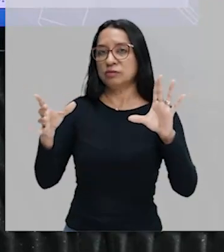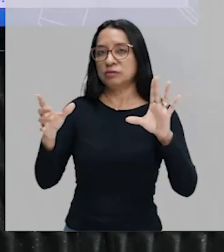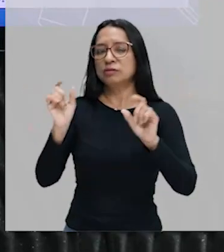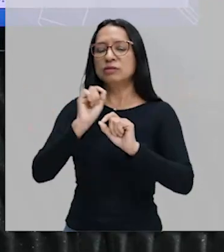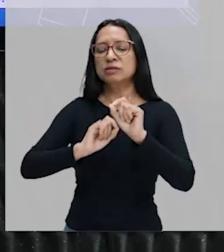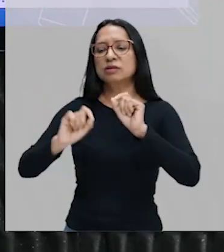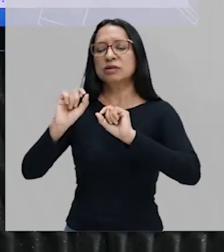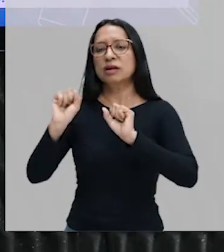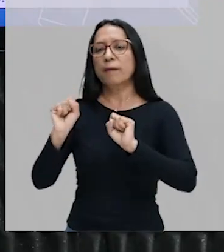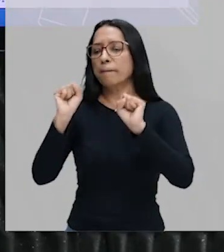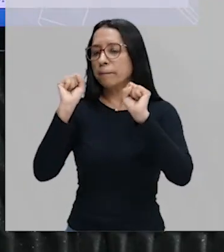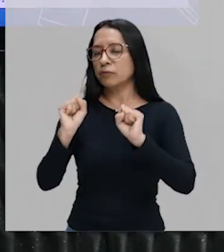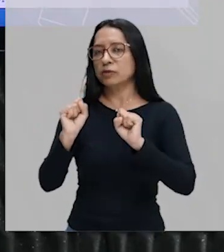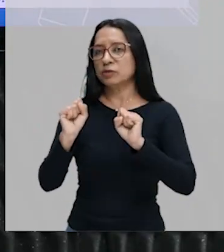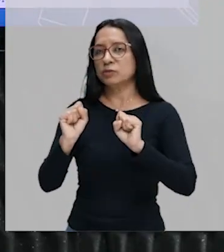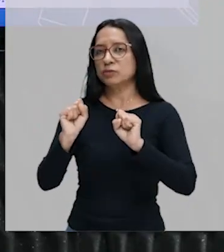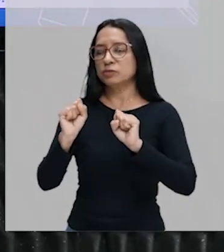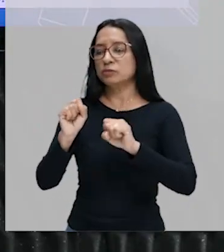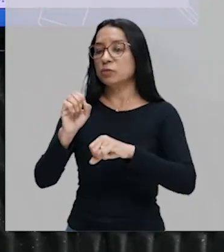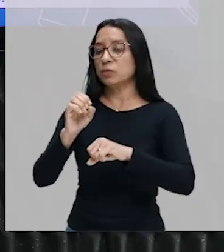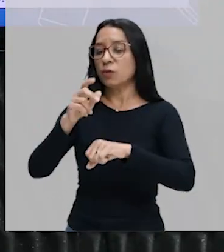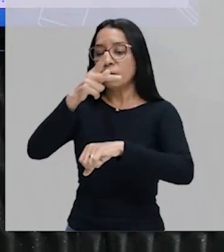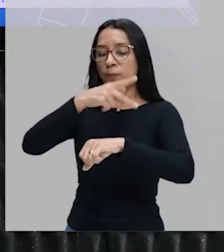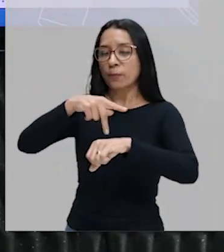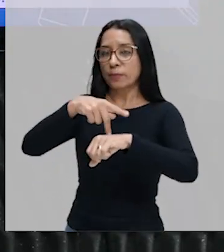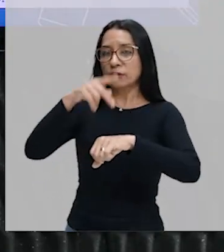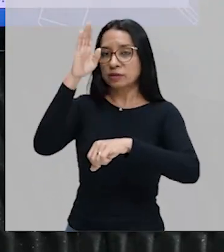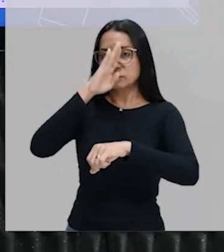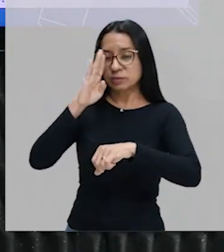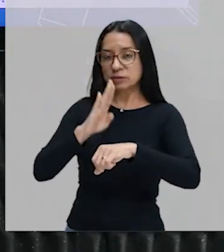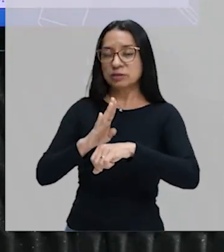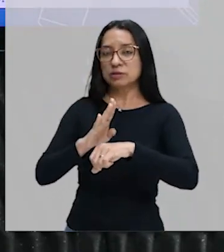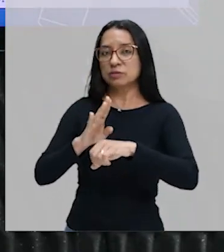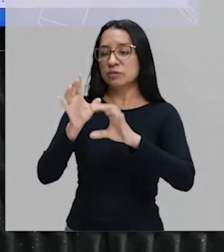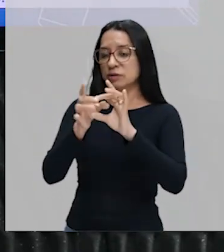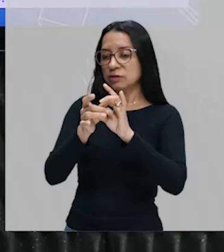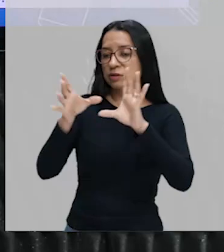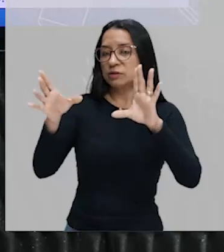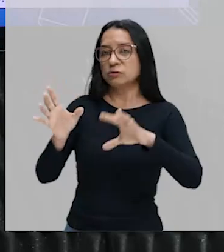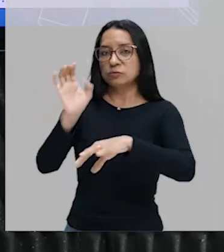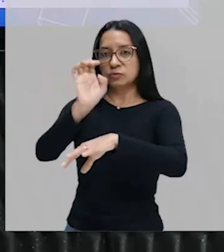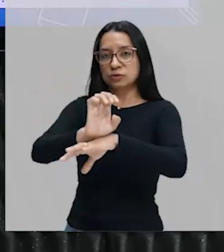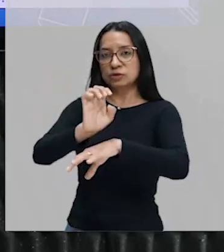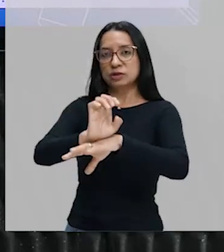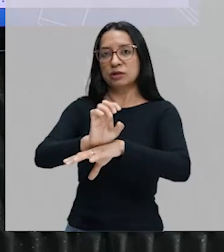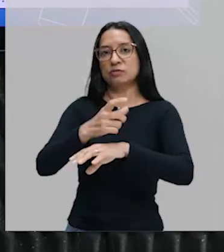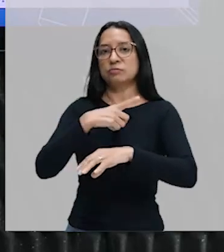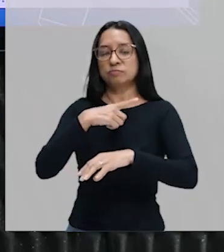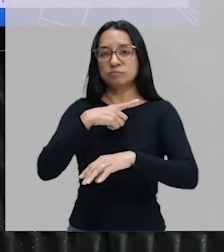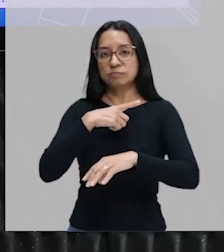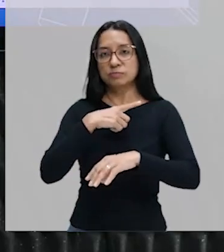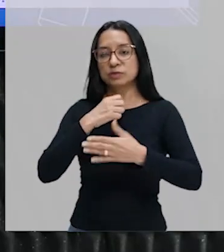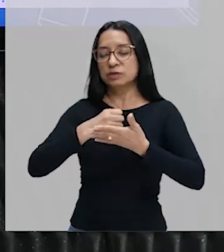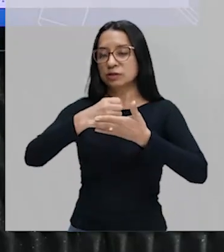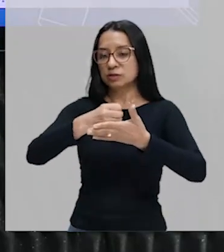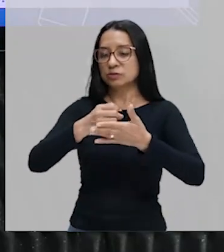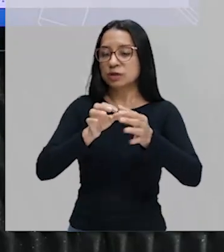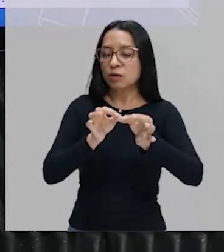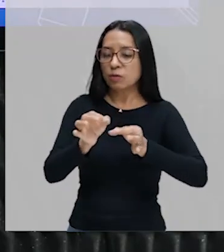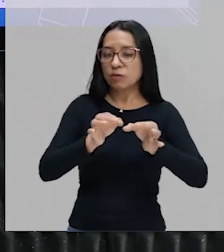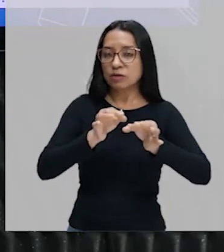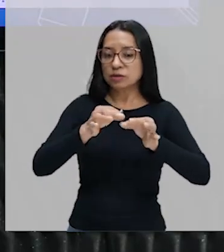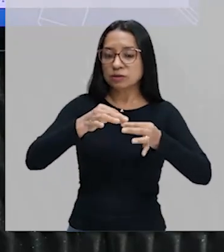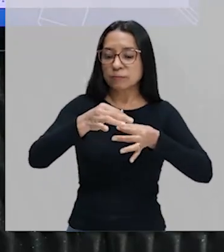soberano, Marcos? O Estado brasileiro, único. Autonomia, os estados possuem, beleza? Para ajudar a administrar